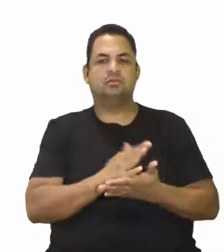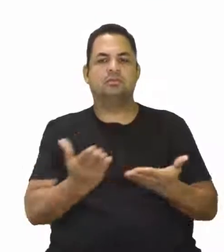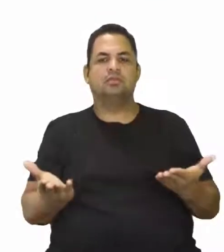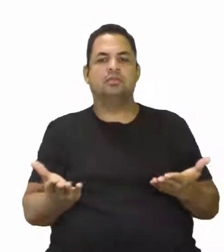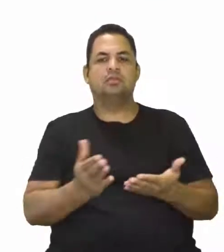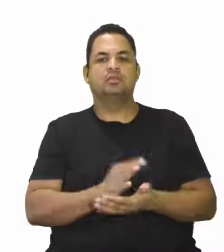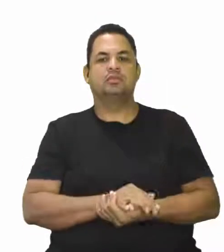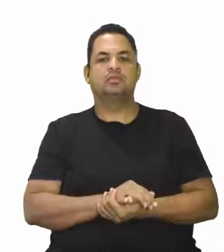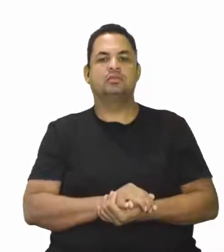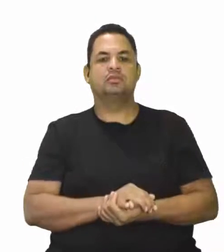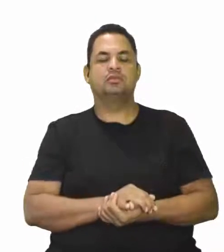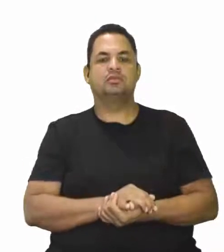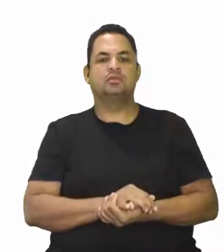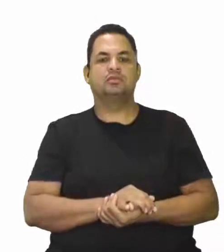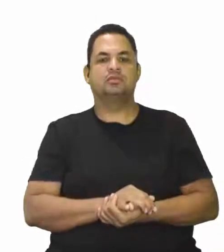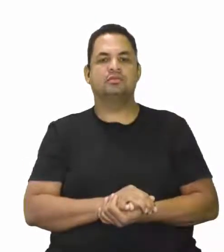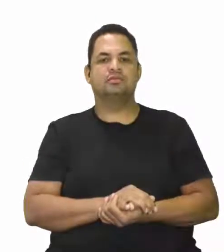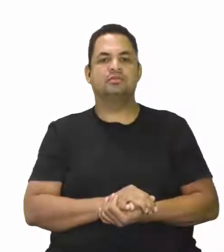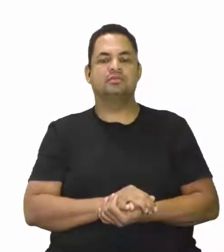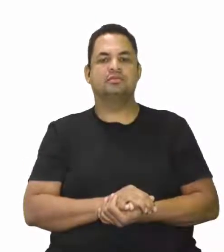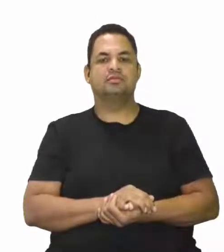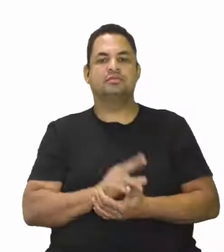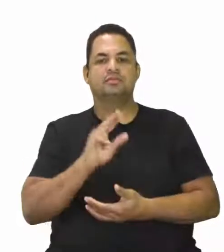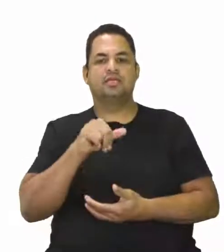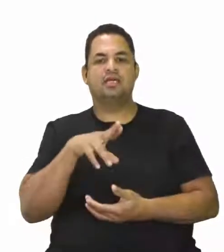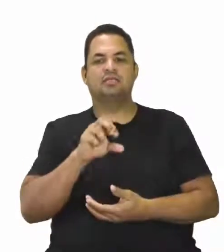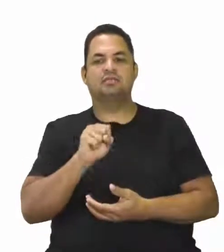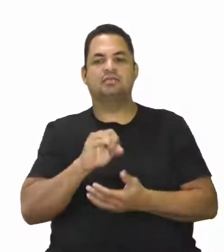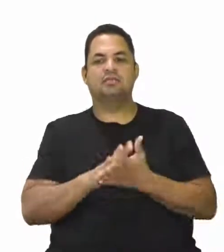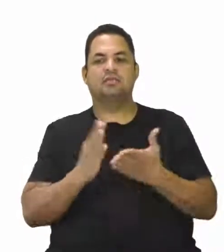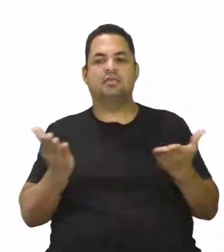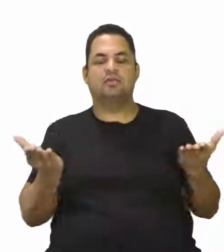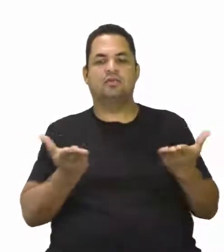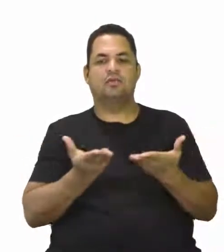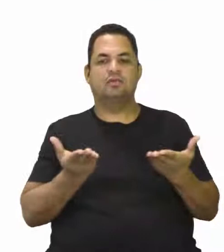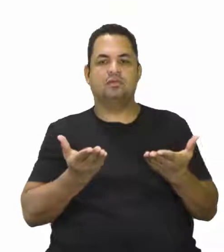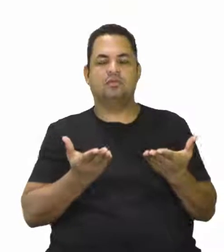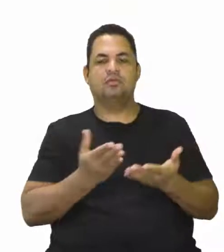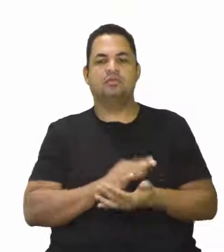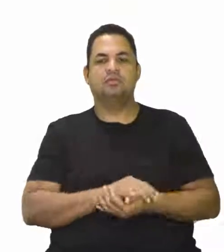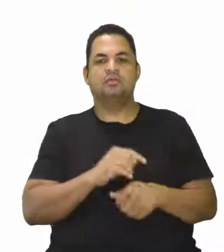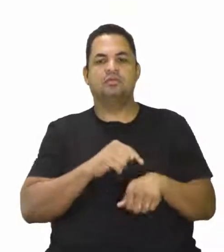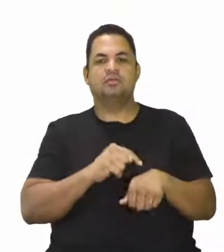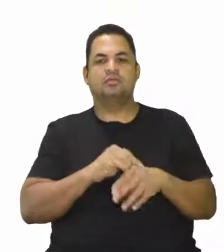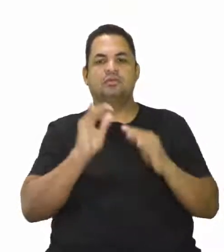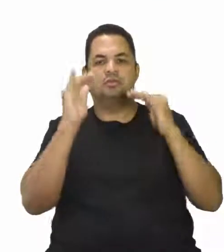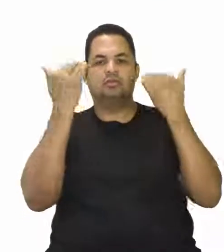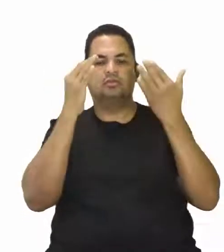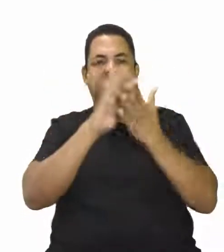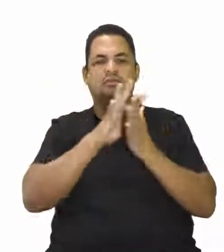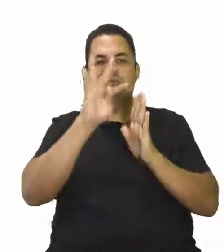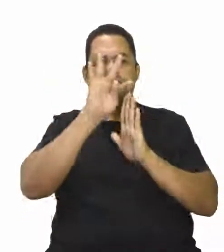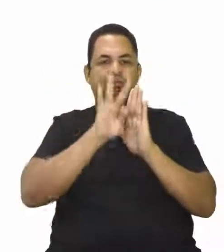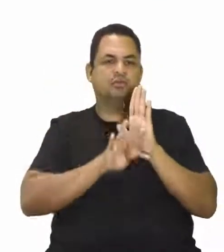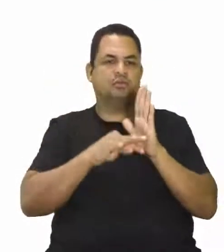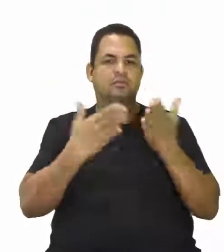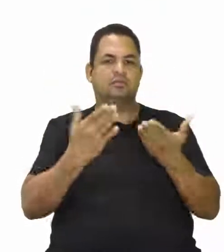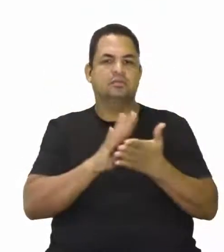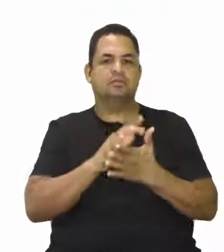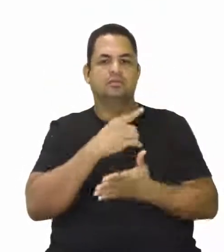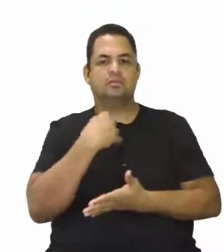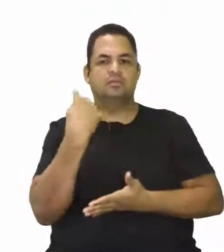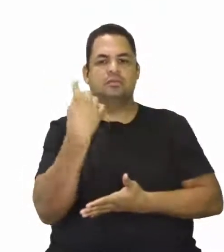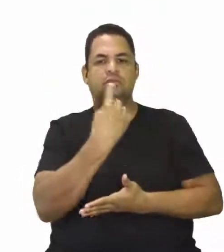terceiro ano da NASA, Né? é a hora que vocês vão se ligar nos textos. Por quê? Nós não